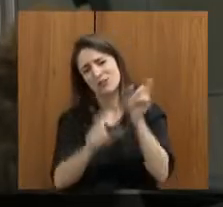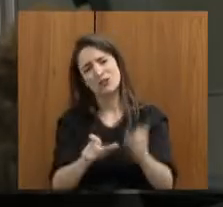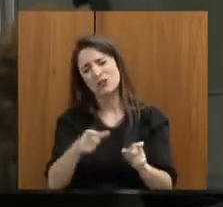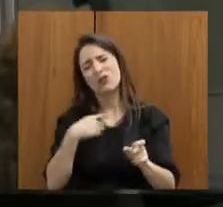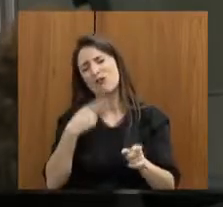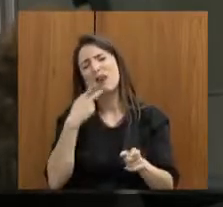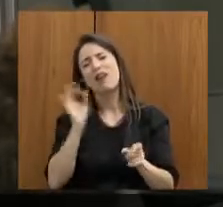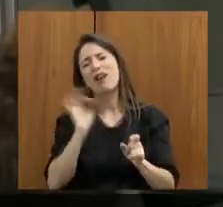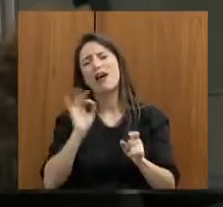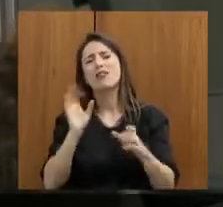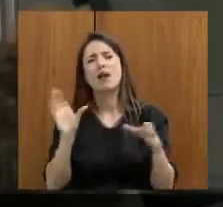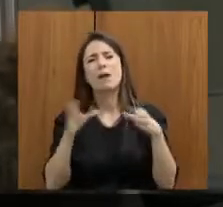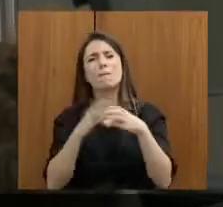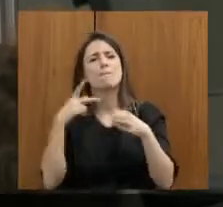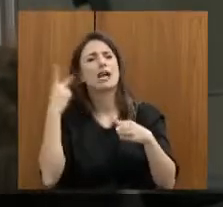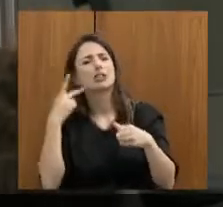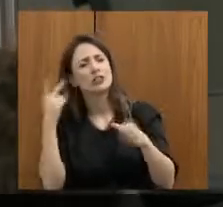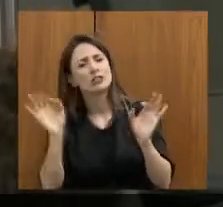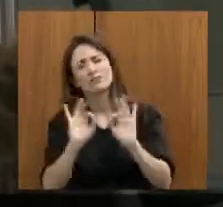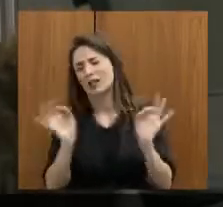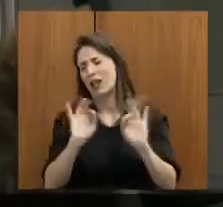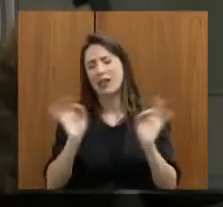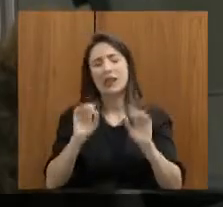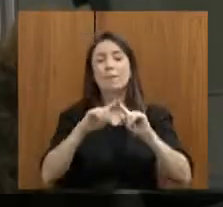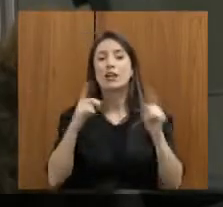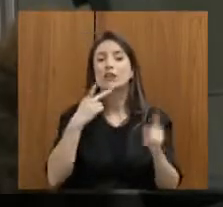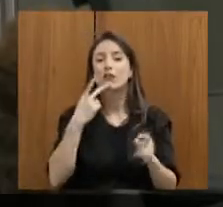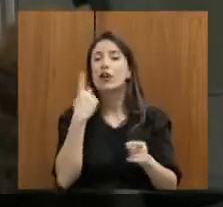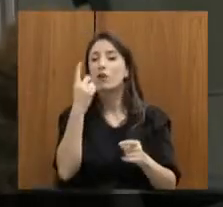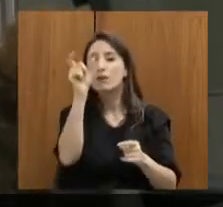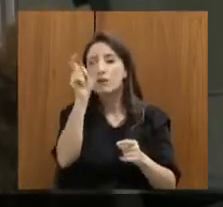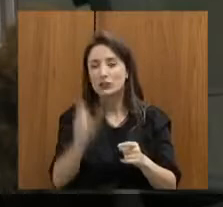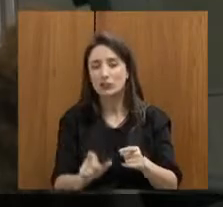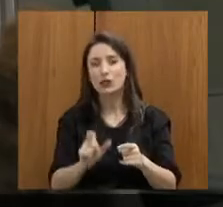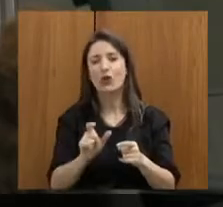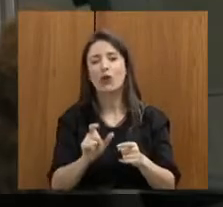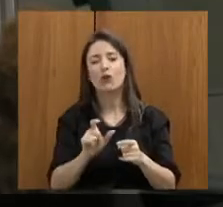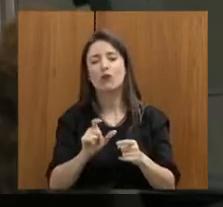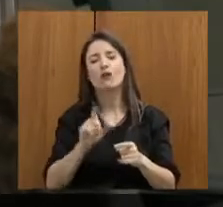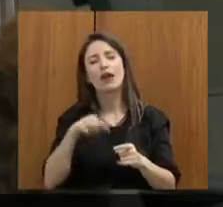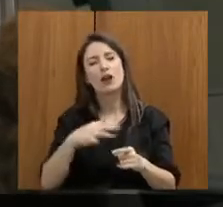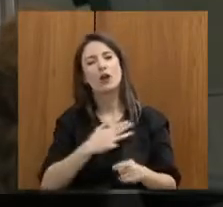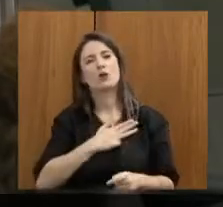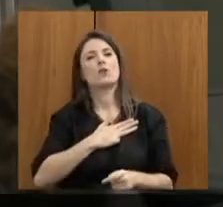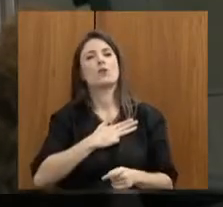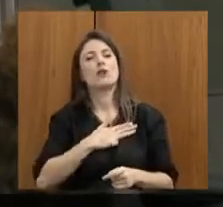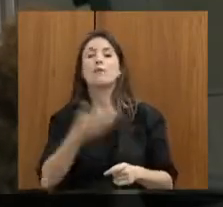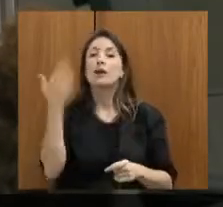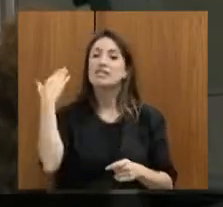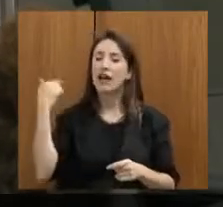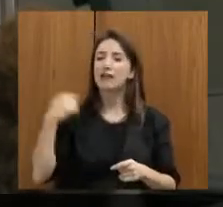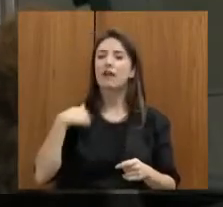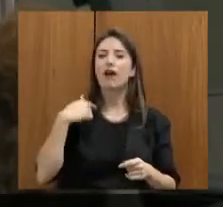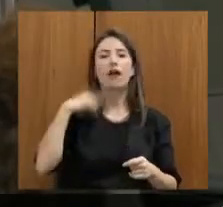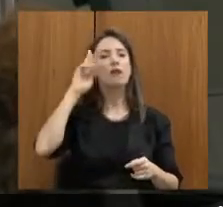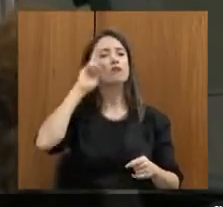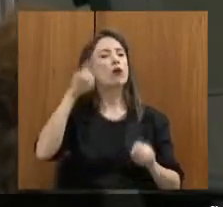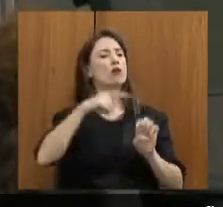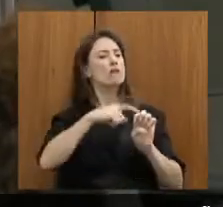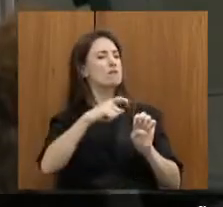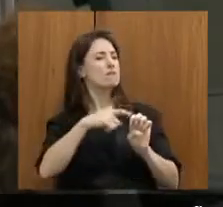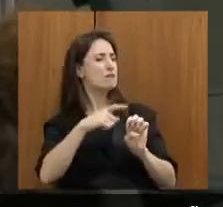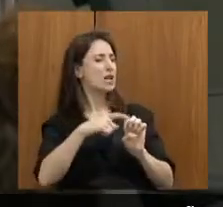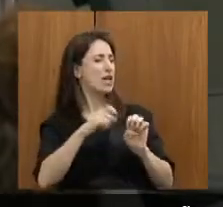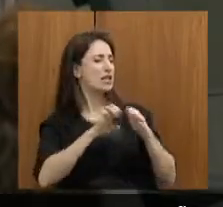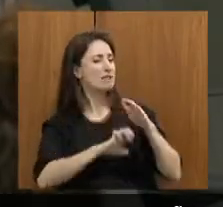do partido mas eu vou falar de uma pessoa que chama Inácio Lula da Silva eu era empresário na época e nunca gostava dele